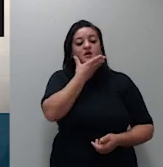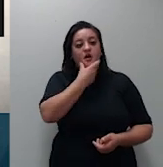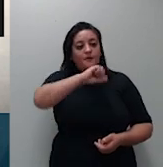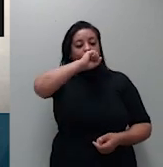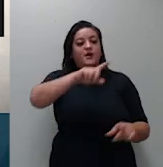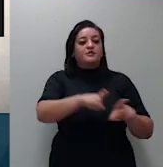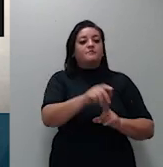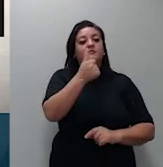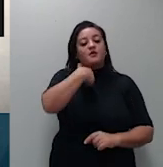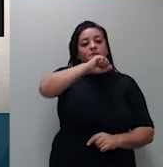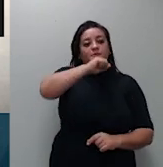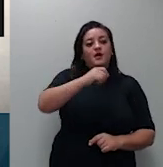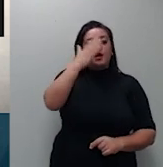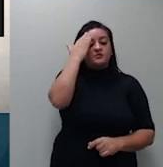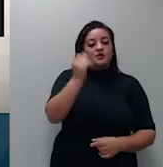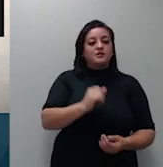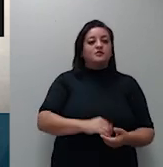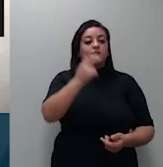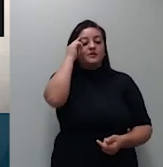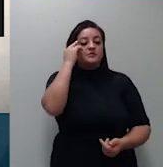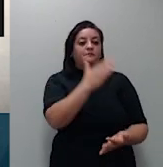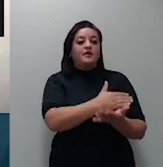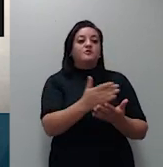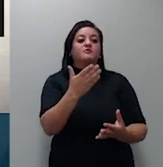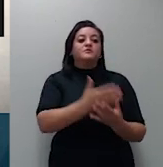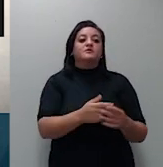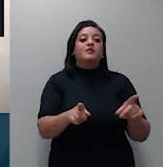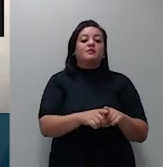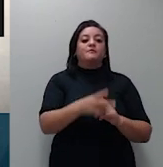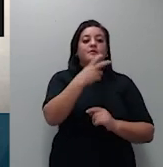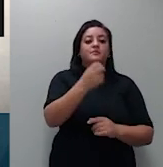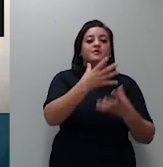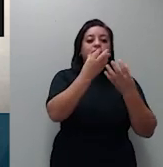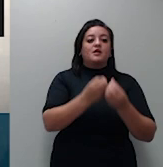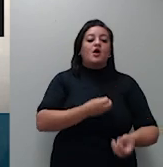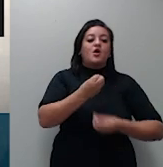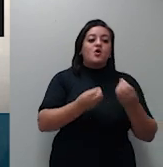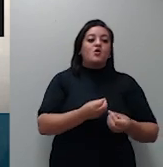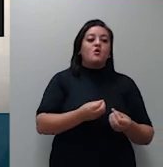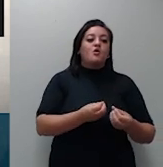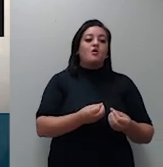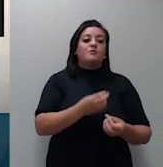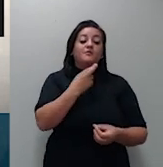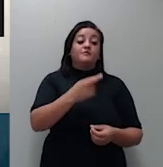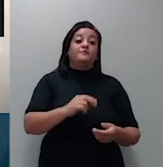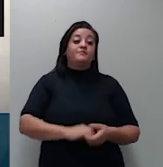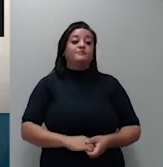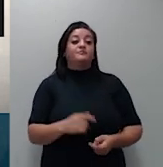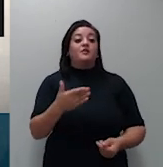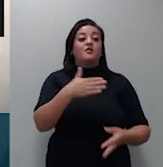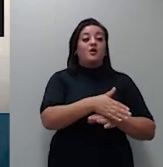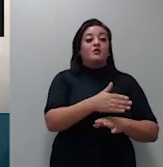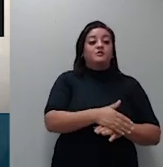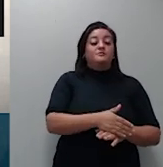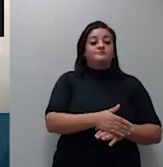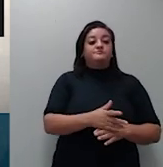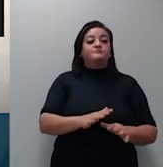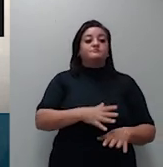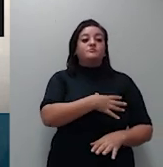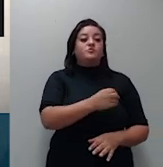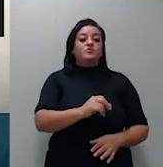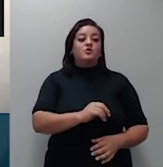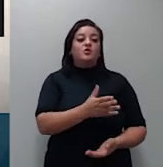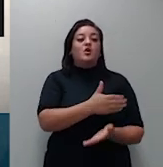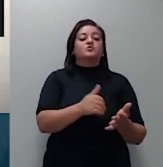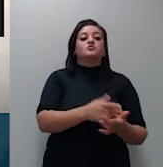contido na inicial desse dia também que é divertir como consertar que eu não agregar aos filhos todos os sobrenomes de seus